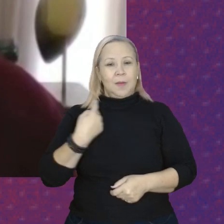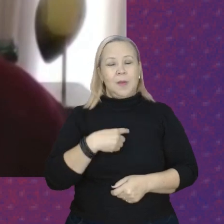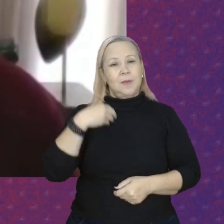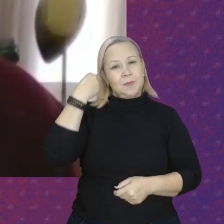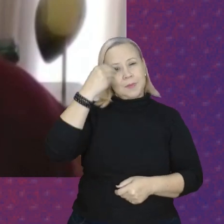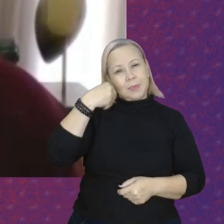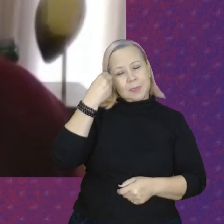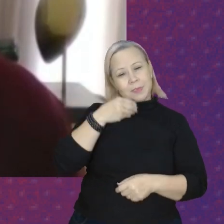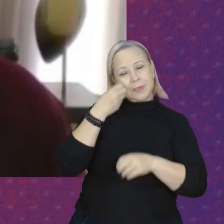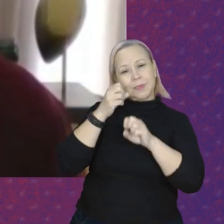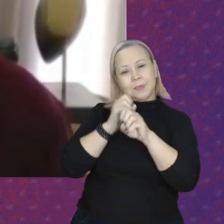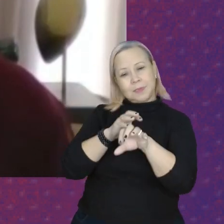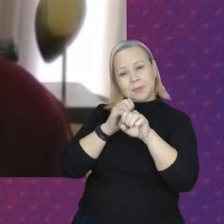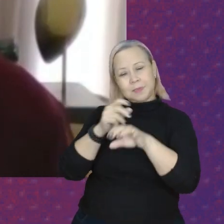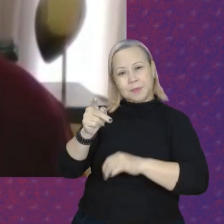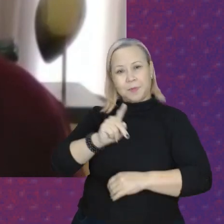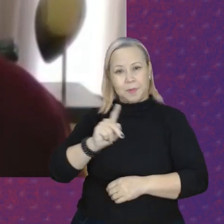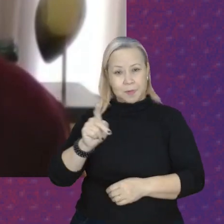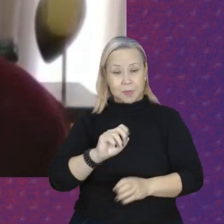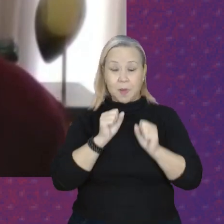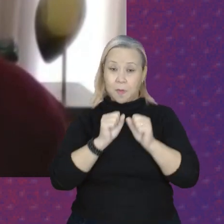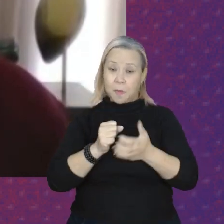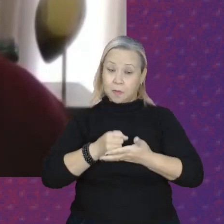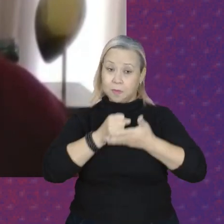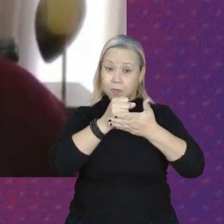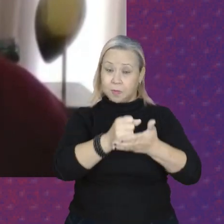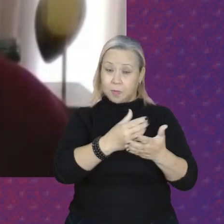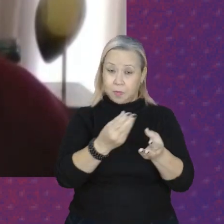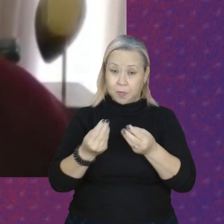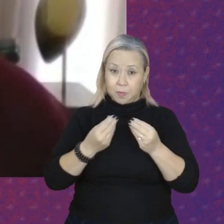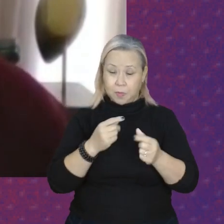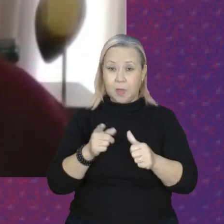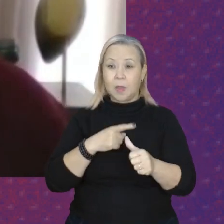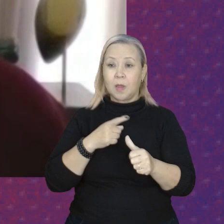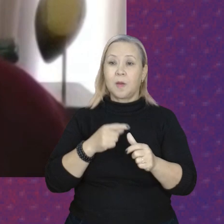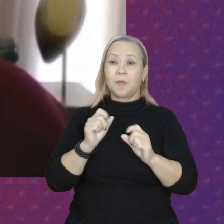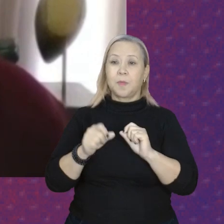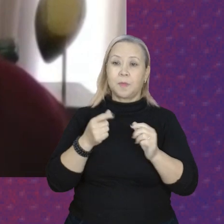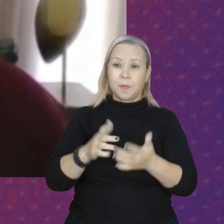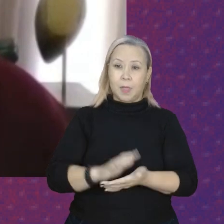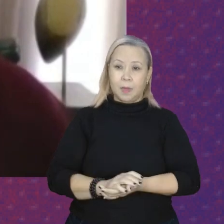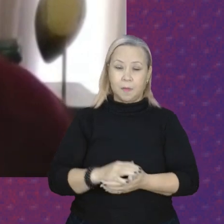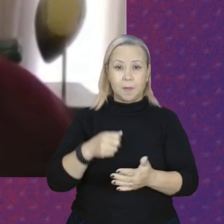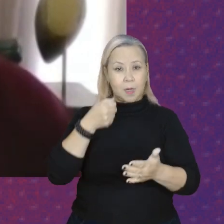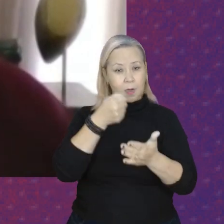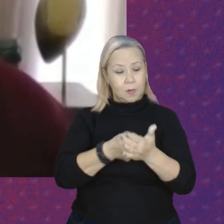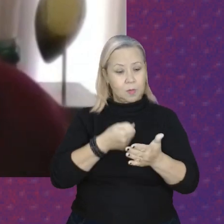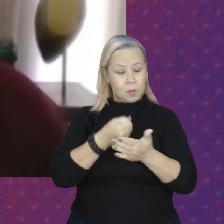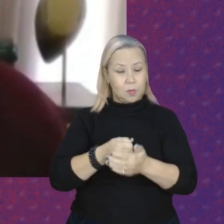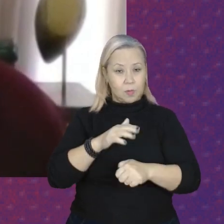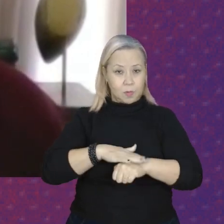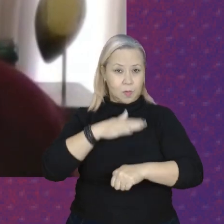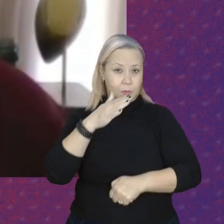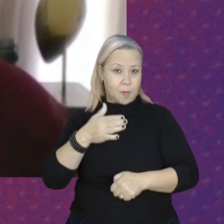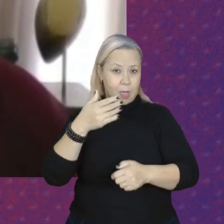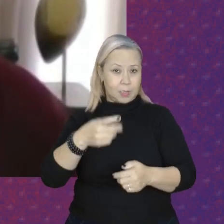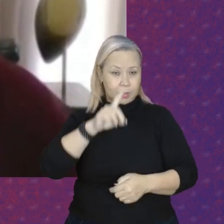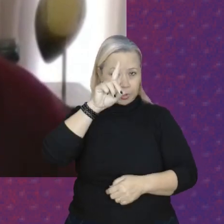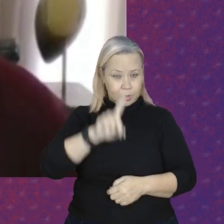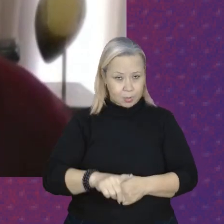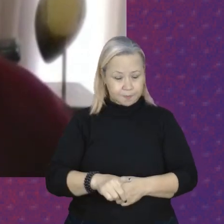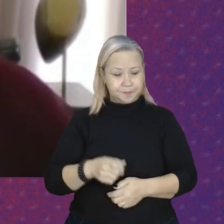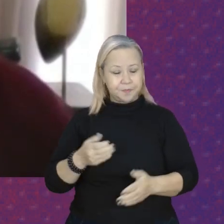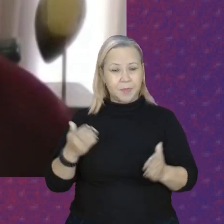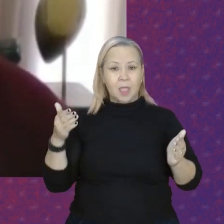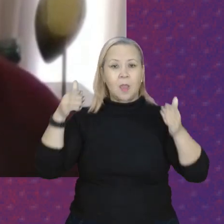de professoras, ela pode contribuir muito. Primeiro, pela luta por mais direitos. E eu foco na licença maternidade,